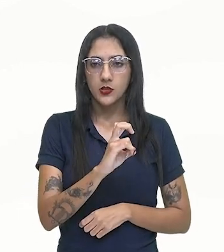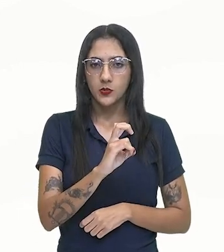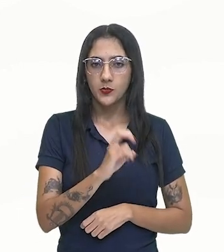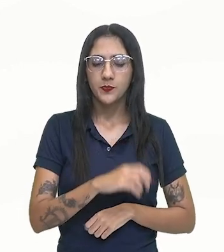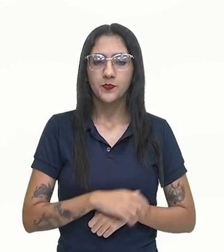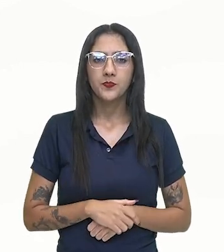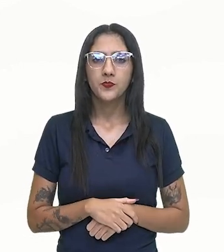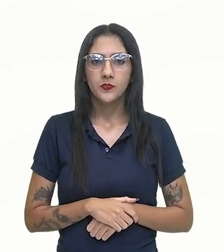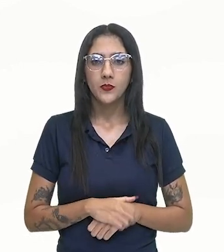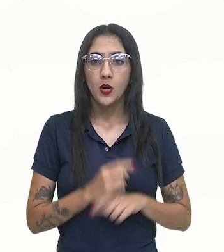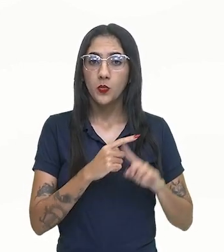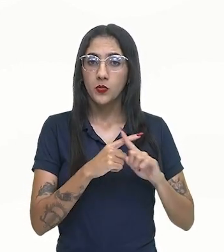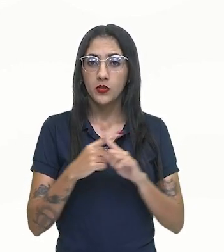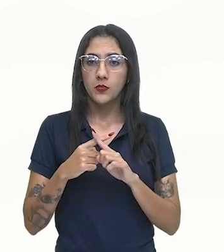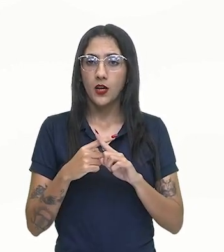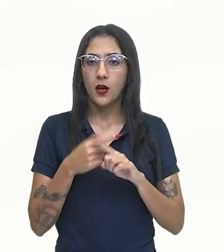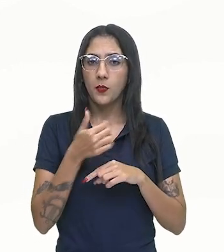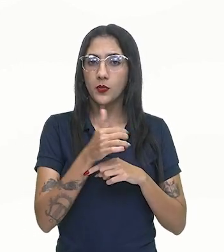multiplicar por 100,